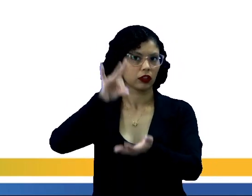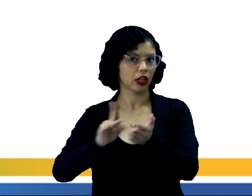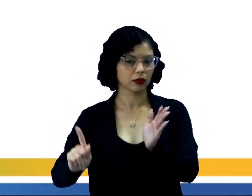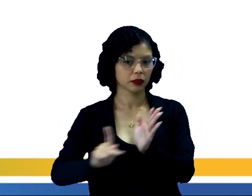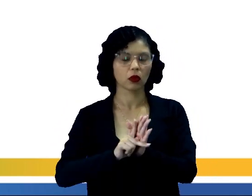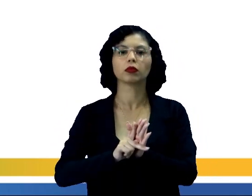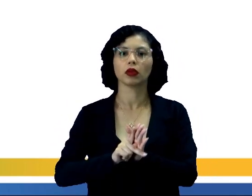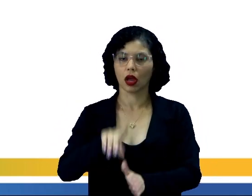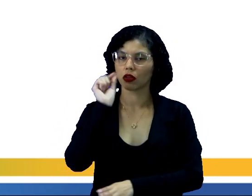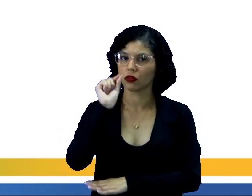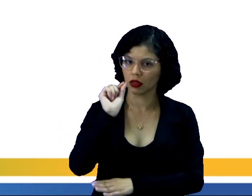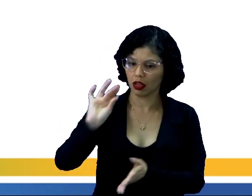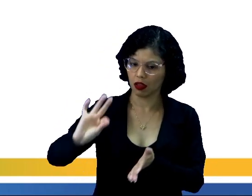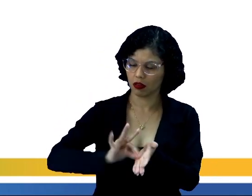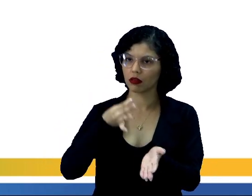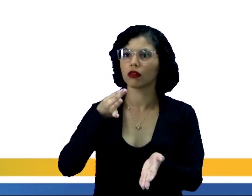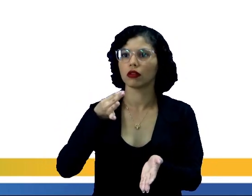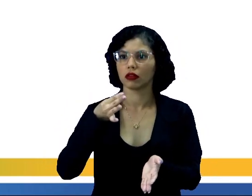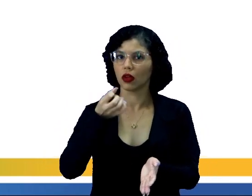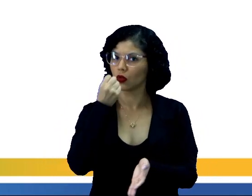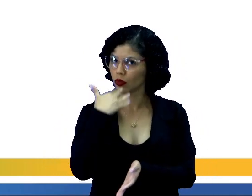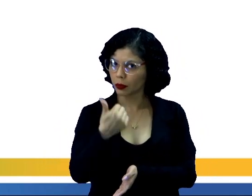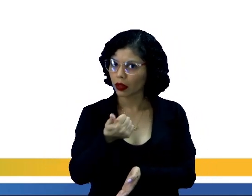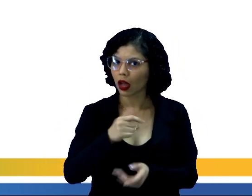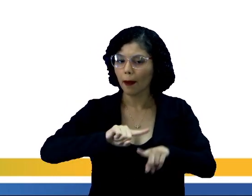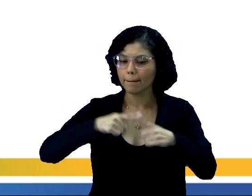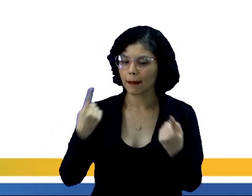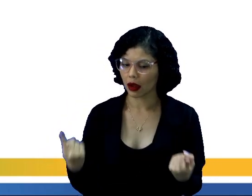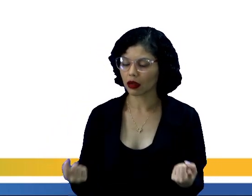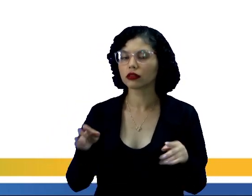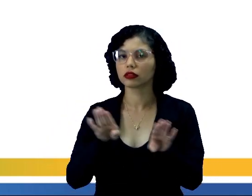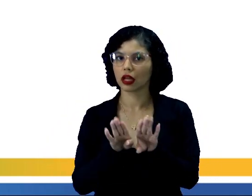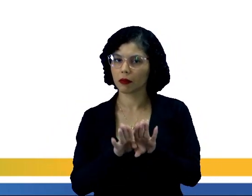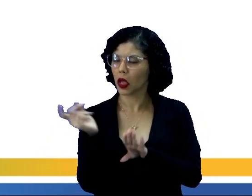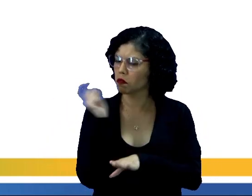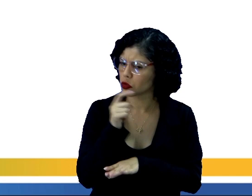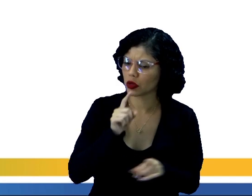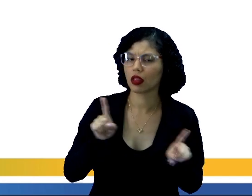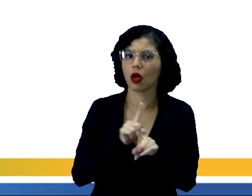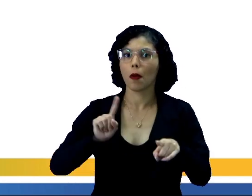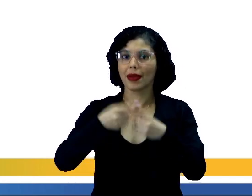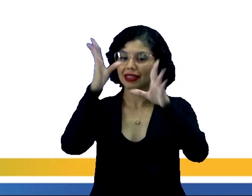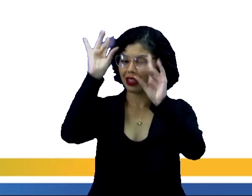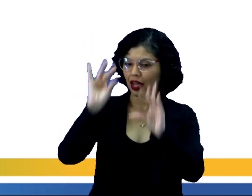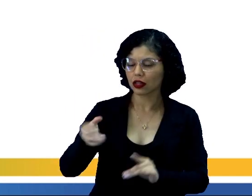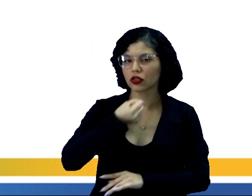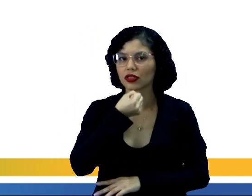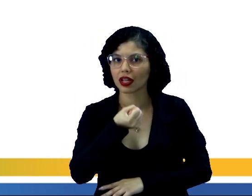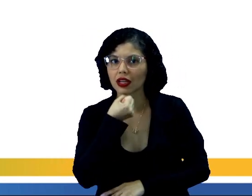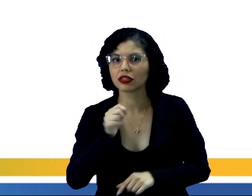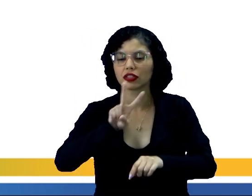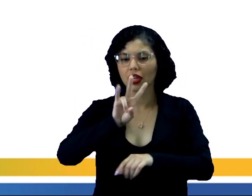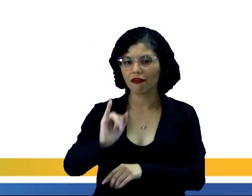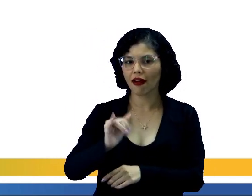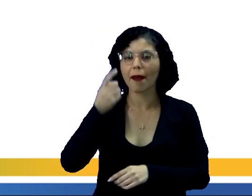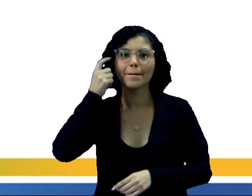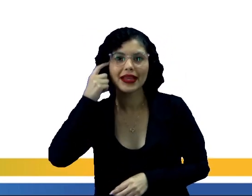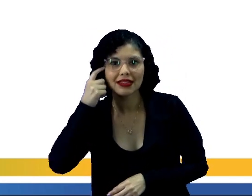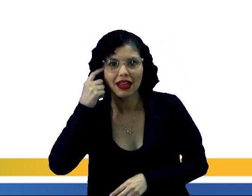verdade absoluta no que é veiculado. Tá bom? Mas também não é mentira, só que cada jornalista,